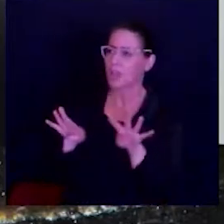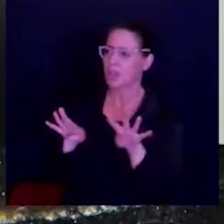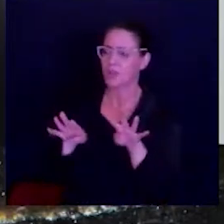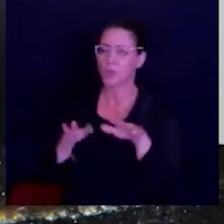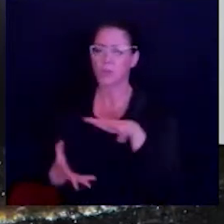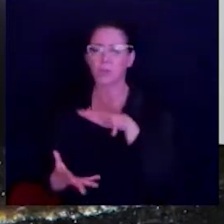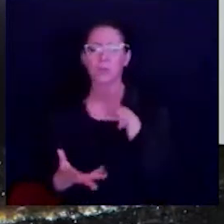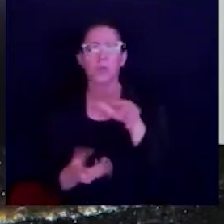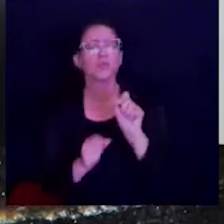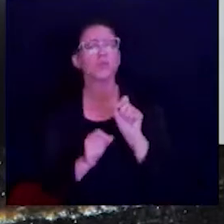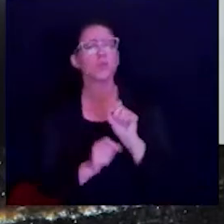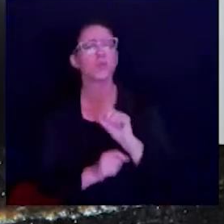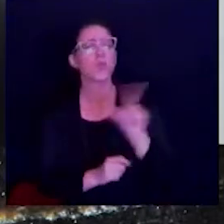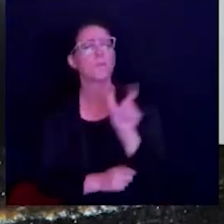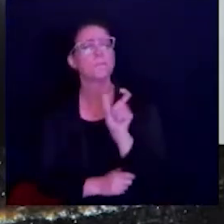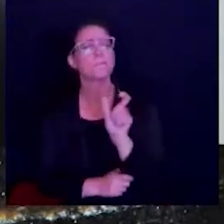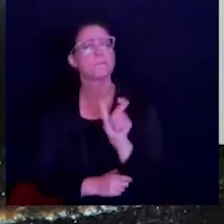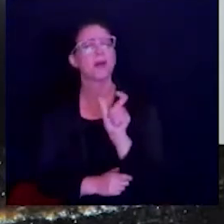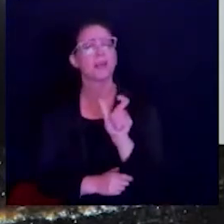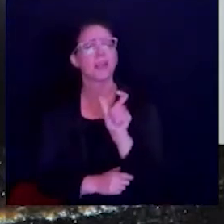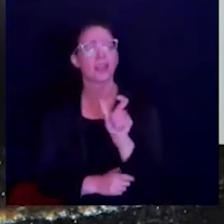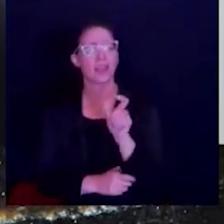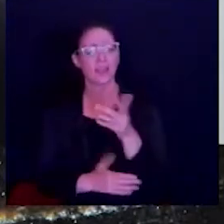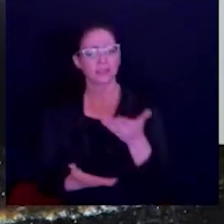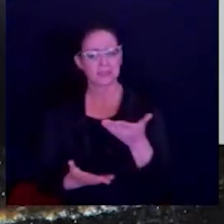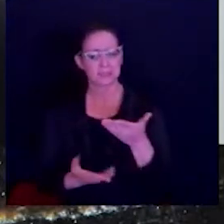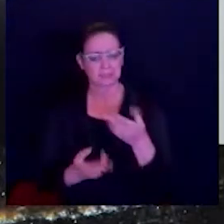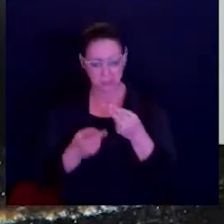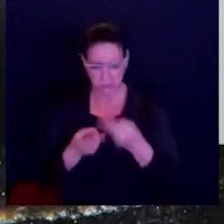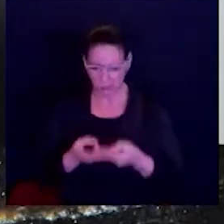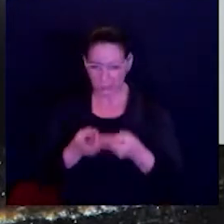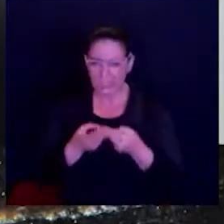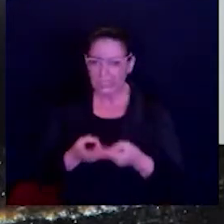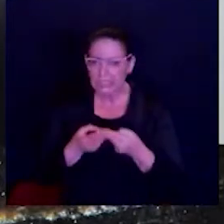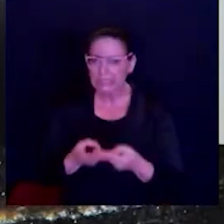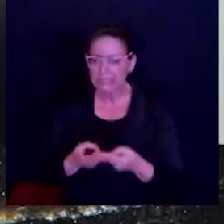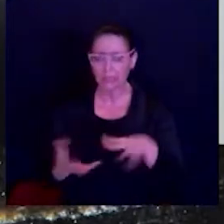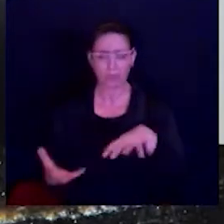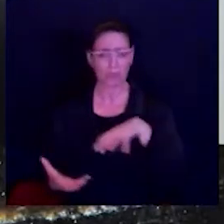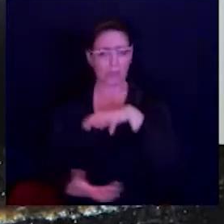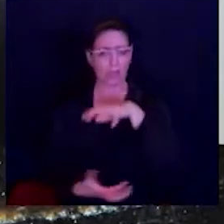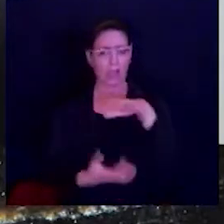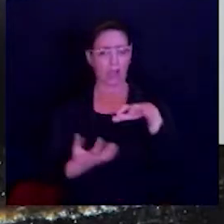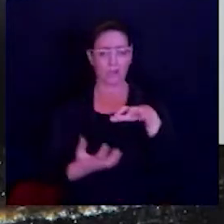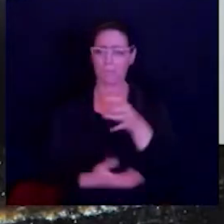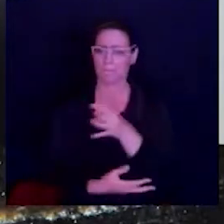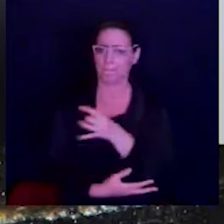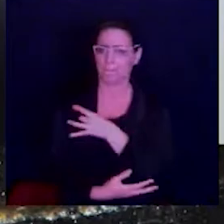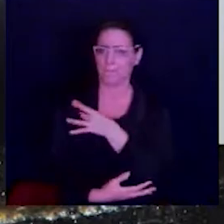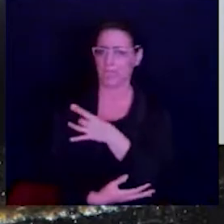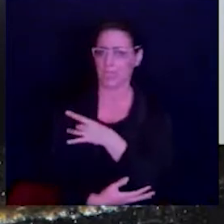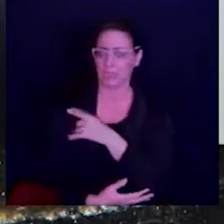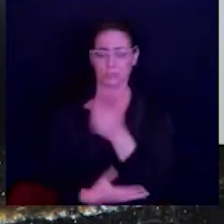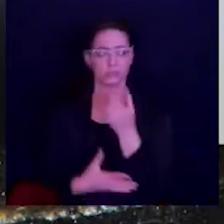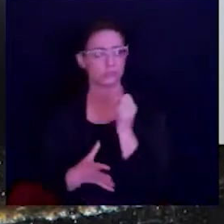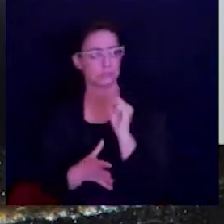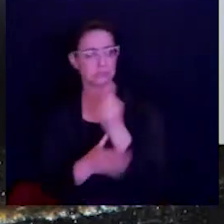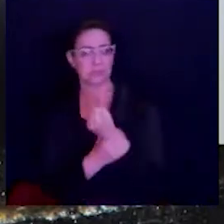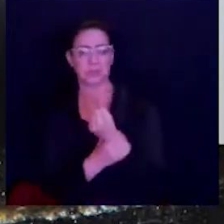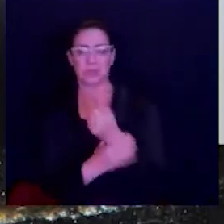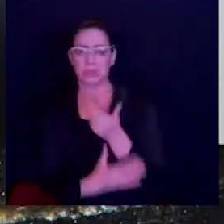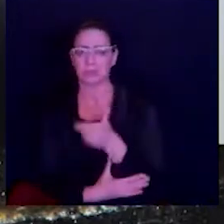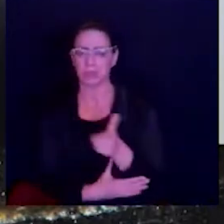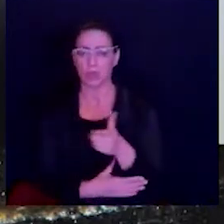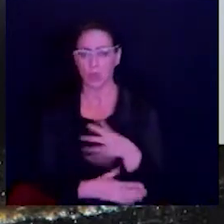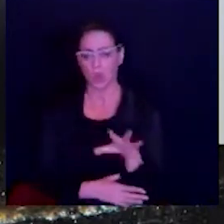palavra vocês usariam para definir? Tolerância? Caos? Medo? Insegurança? amor